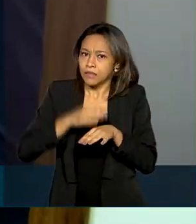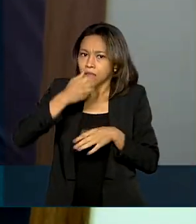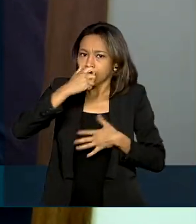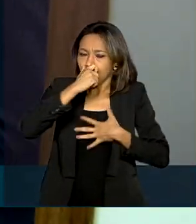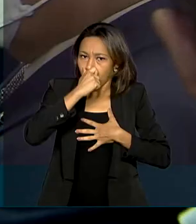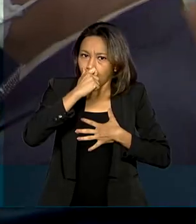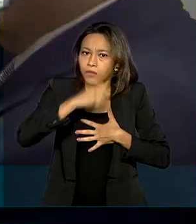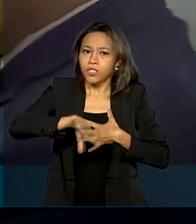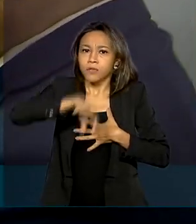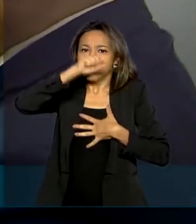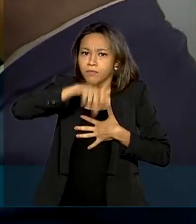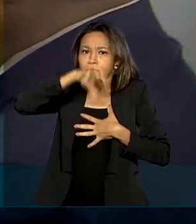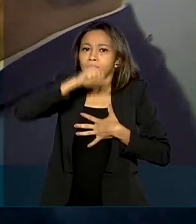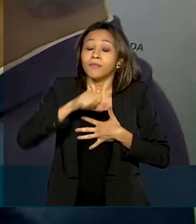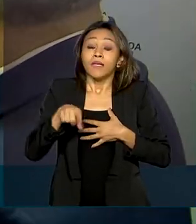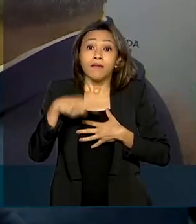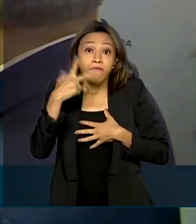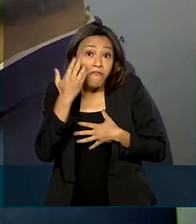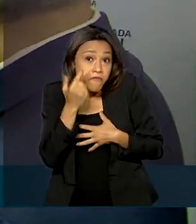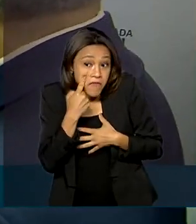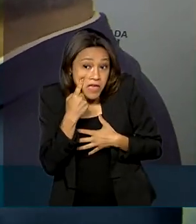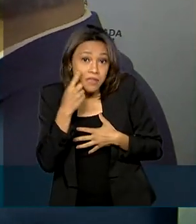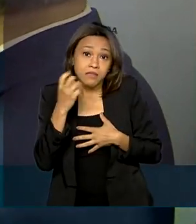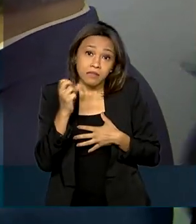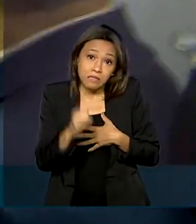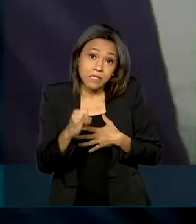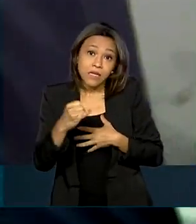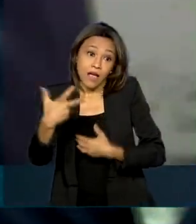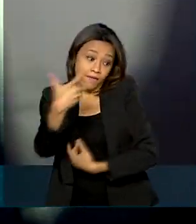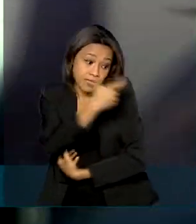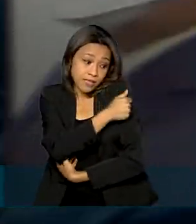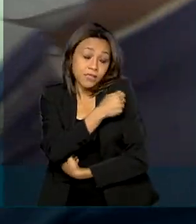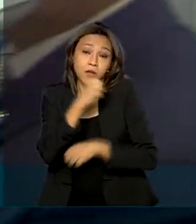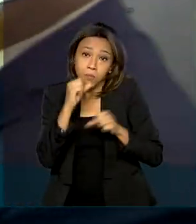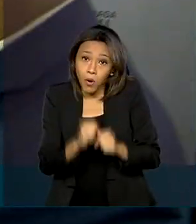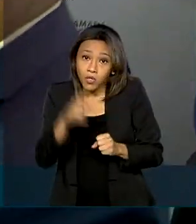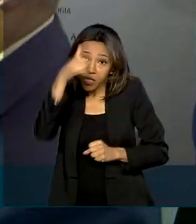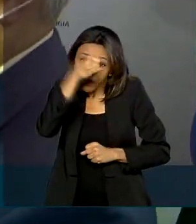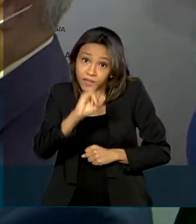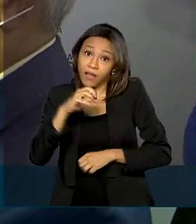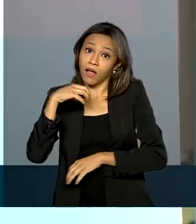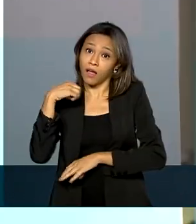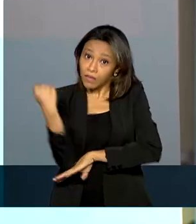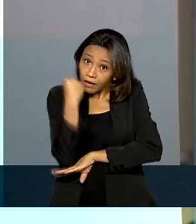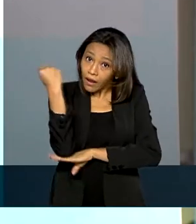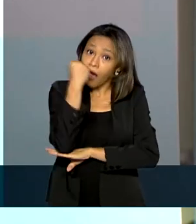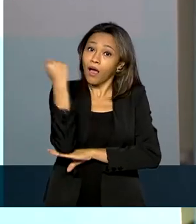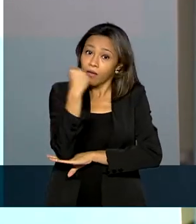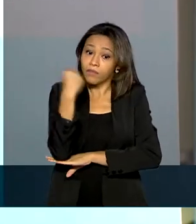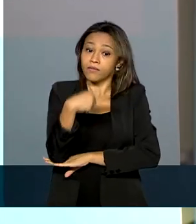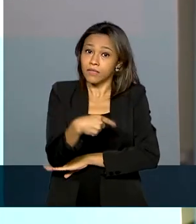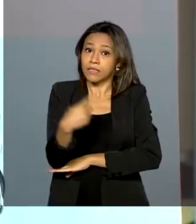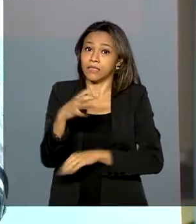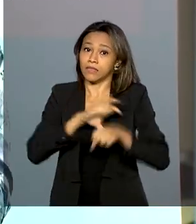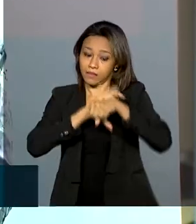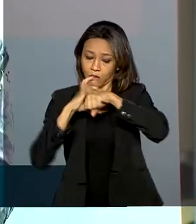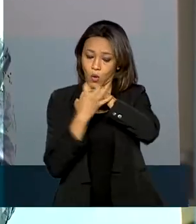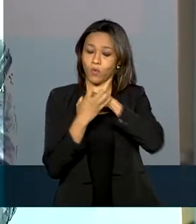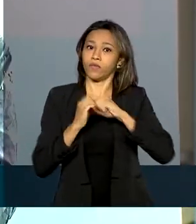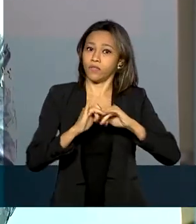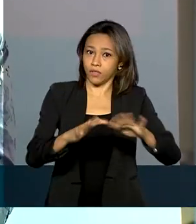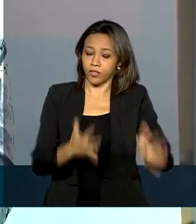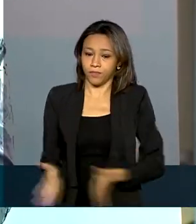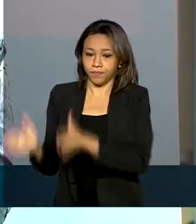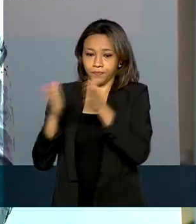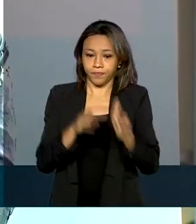pesquisadores querem saber se a vacina pode evitar as formas graves da covid-19 Então ela tá